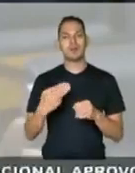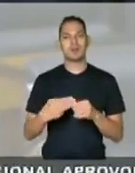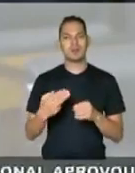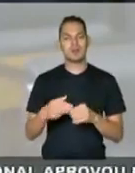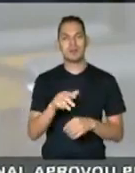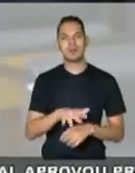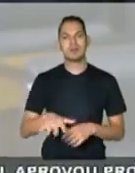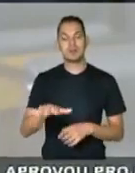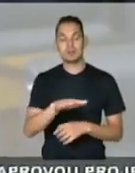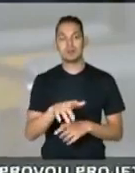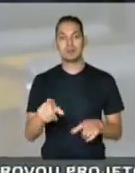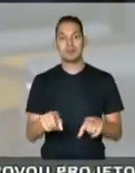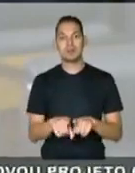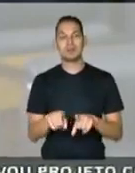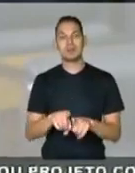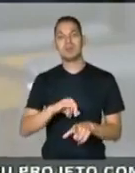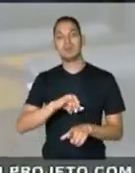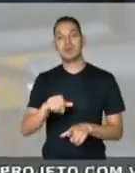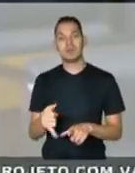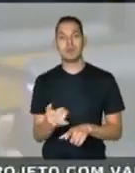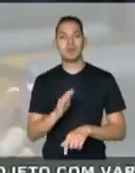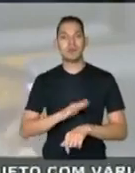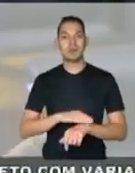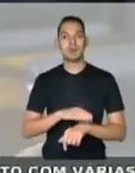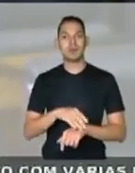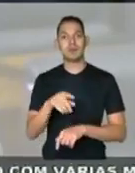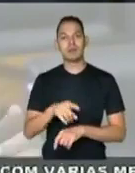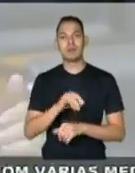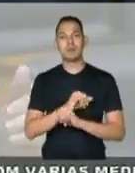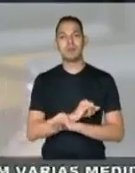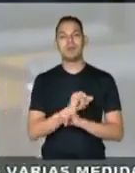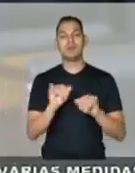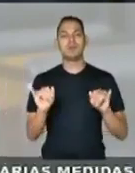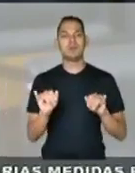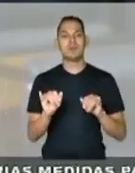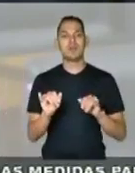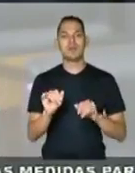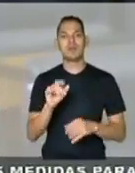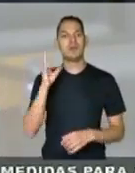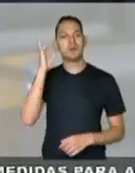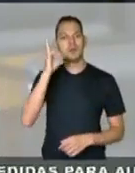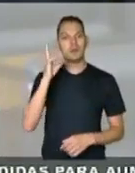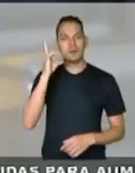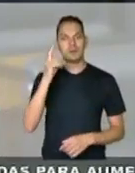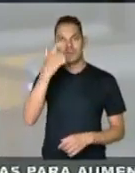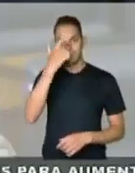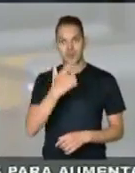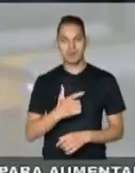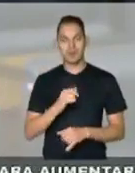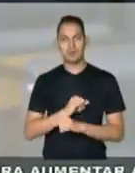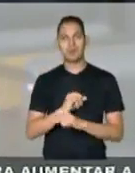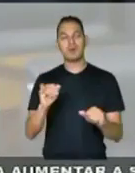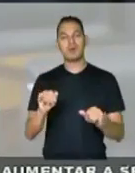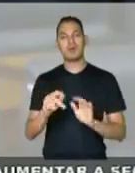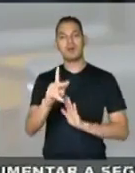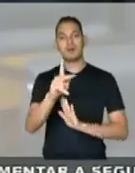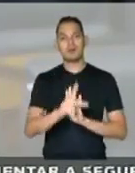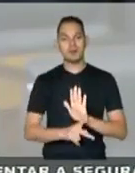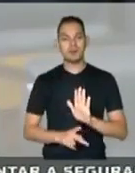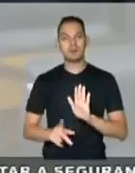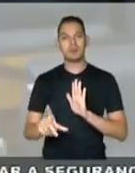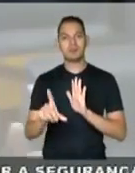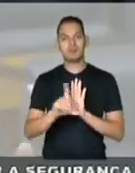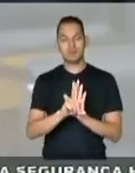região. E aproveitar também nesse momento para anunciar que esse deputado que vos fala entrou com um projeto de